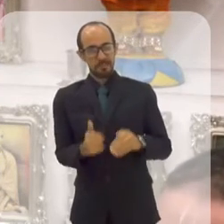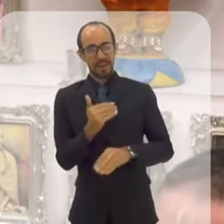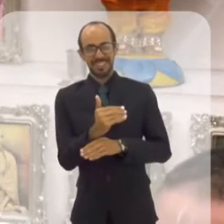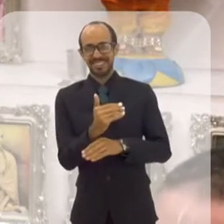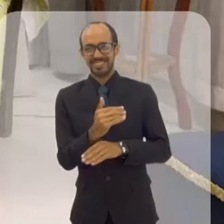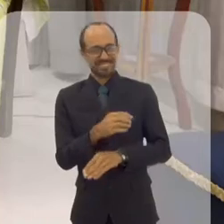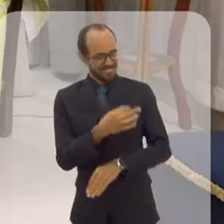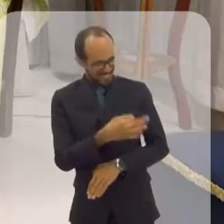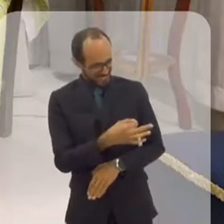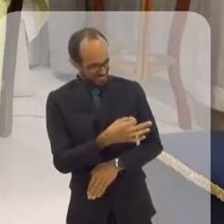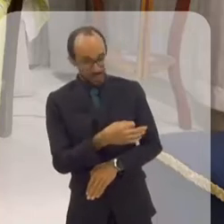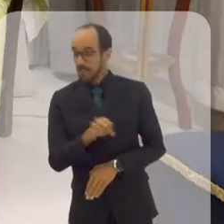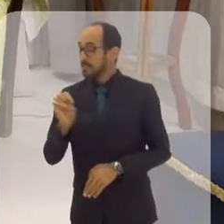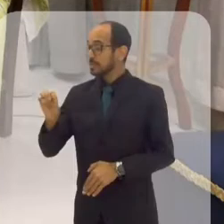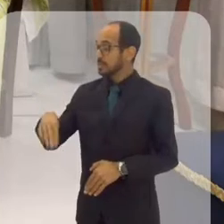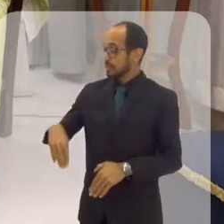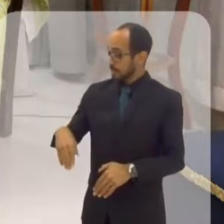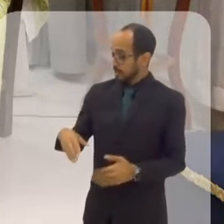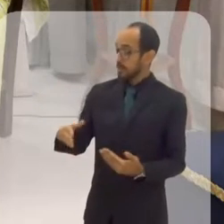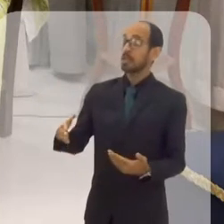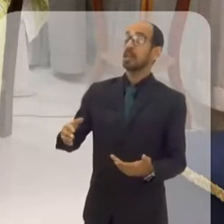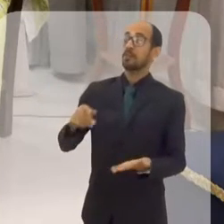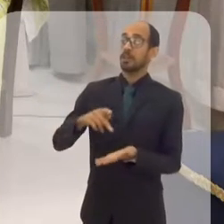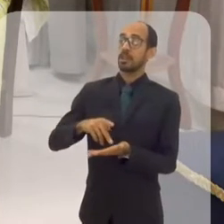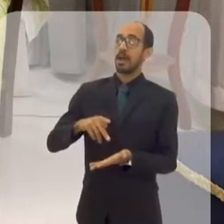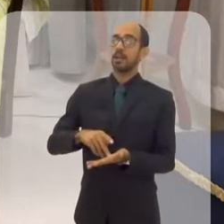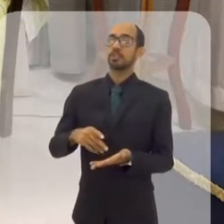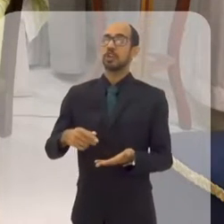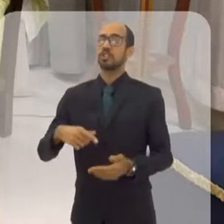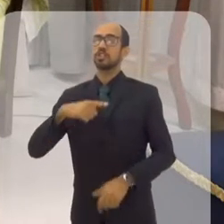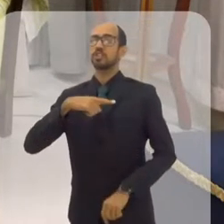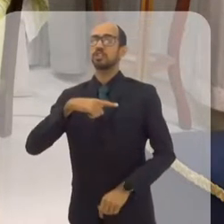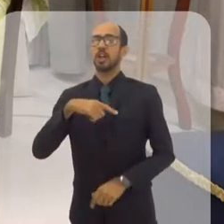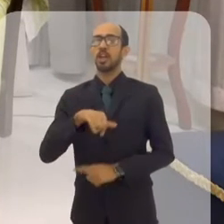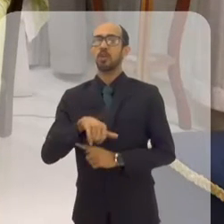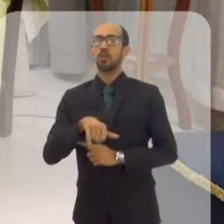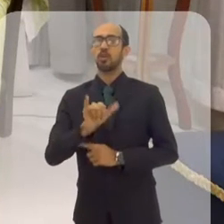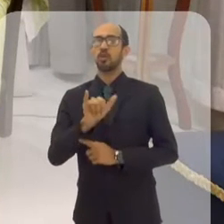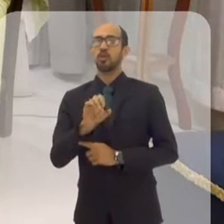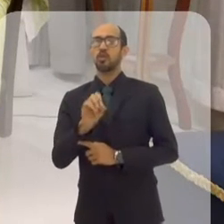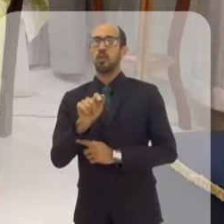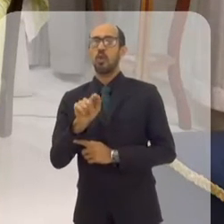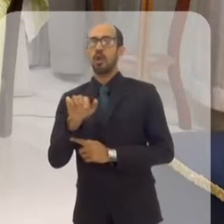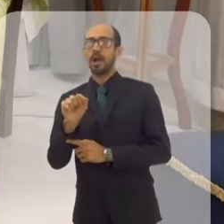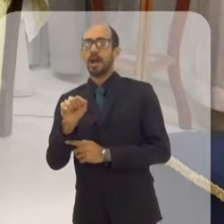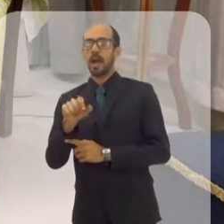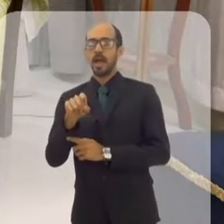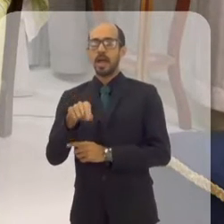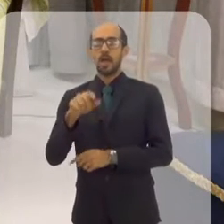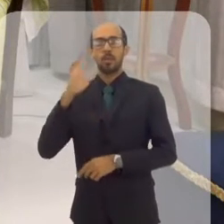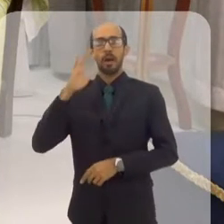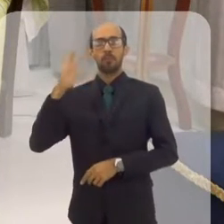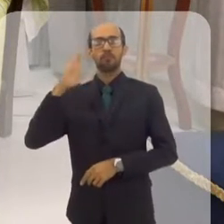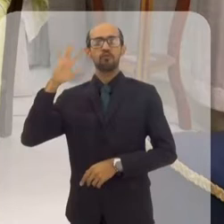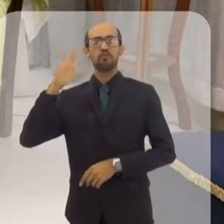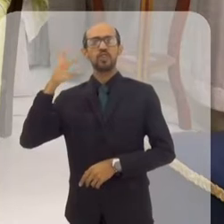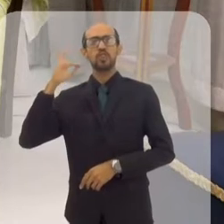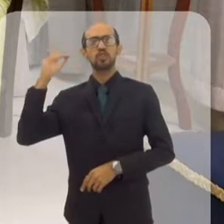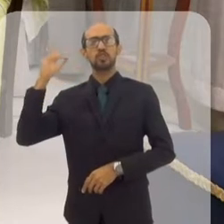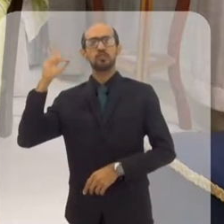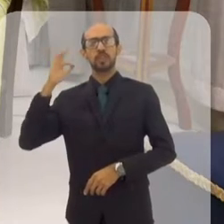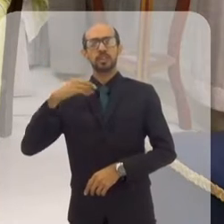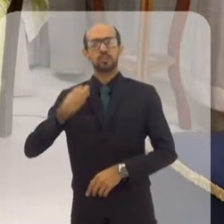e não é isso sim é nós temos o yoga como uma Filosofia de vida